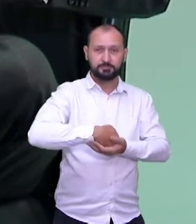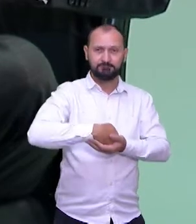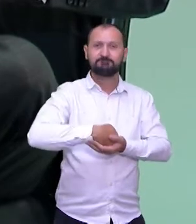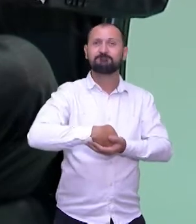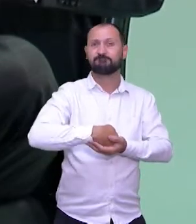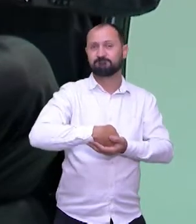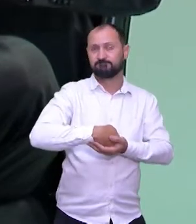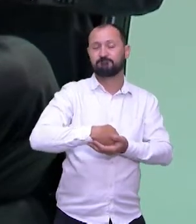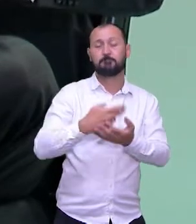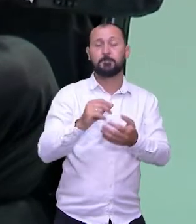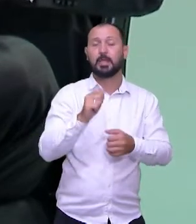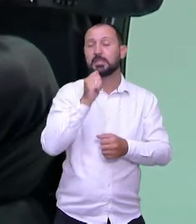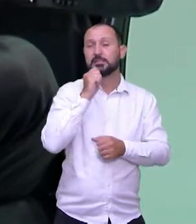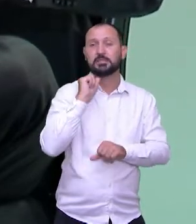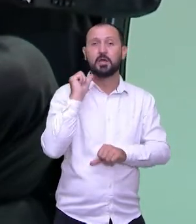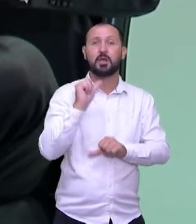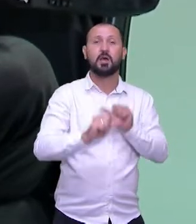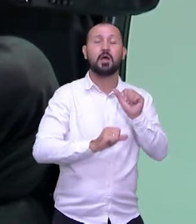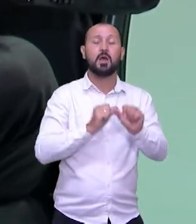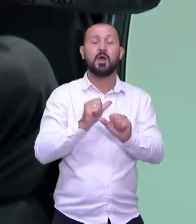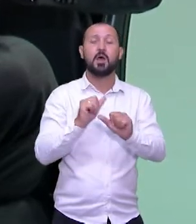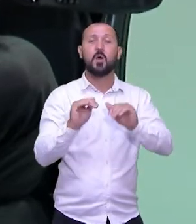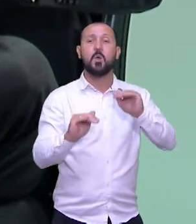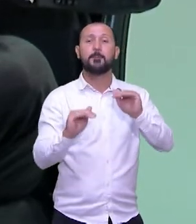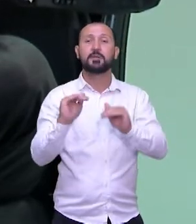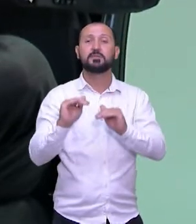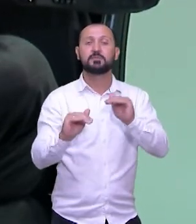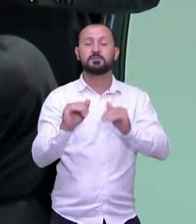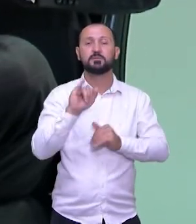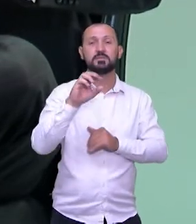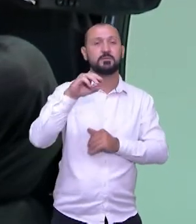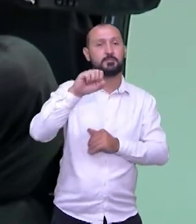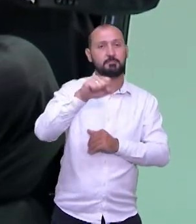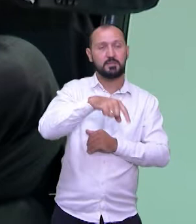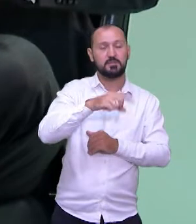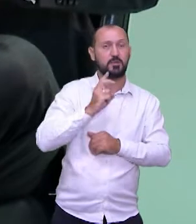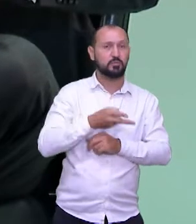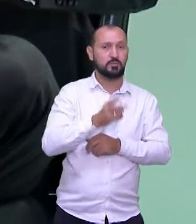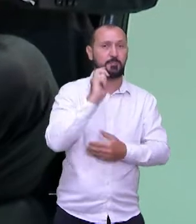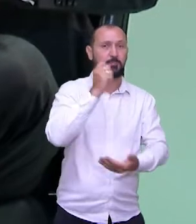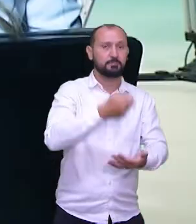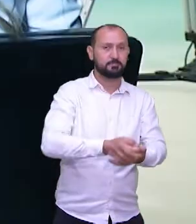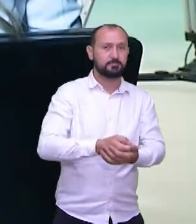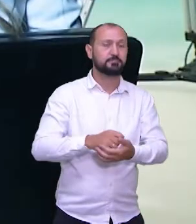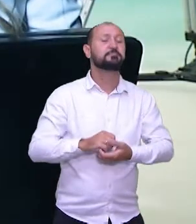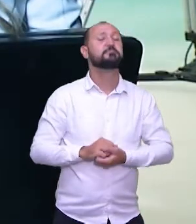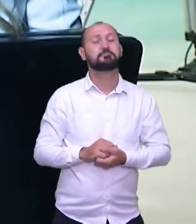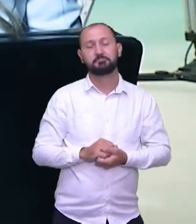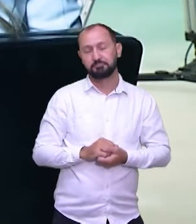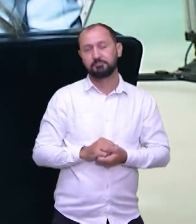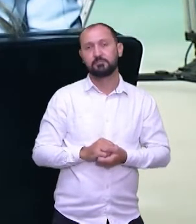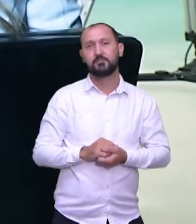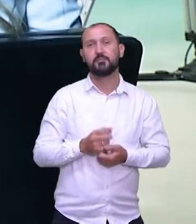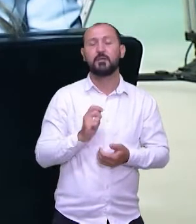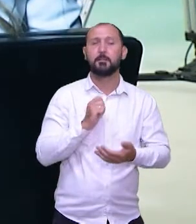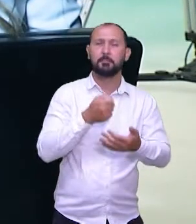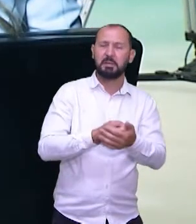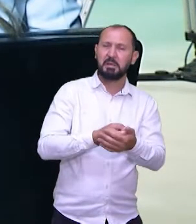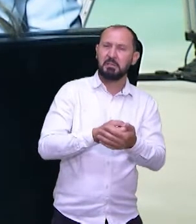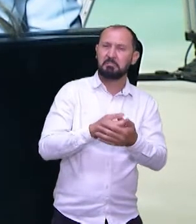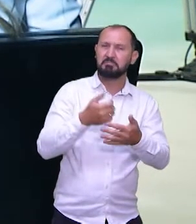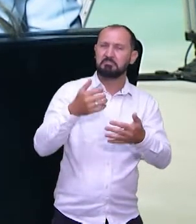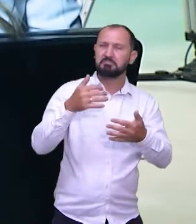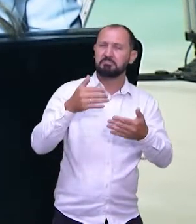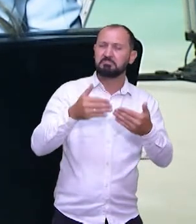pagar, como está em transição, é compensado em cima do ICMS que ele vai continuar pagando. Ele vai continuar pagando